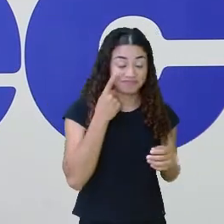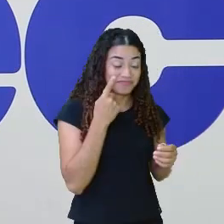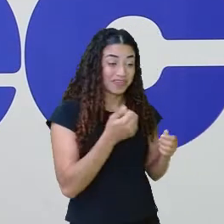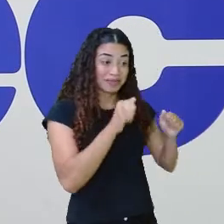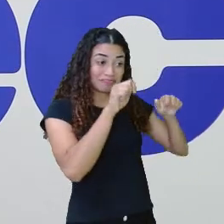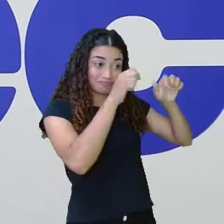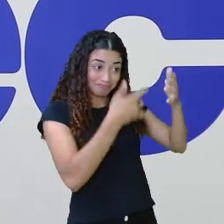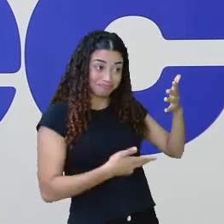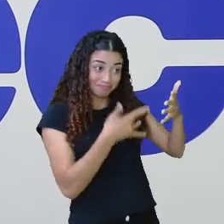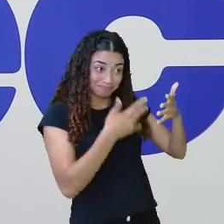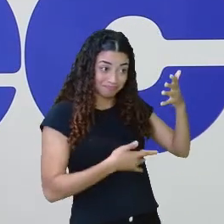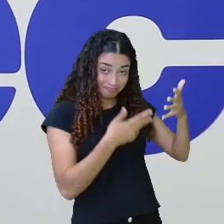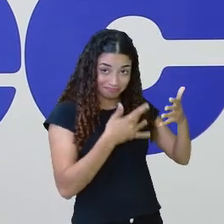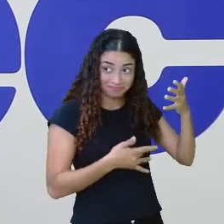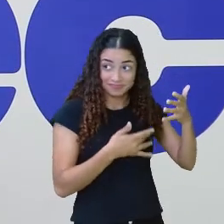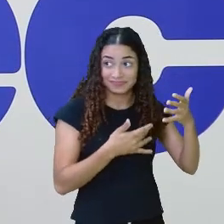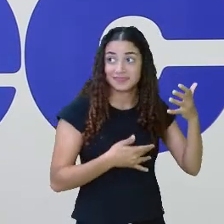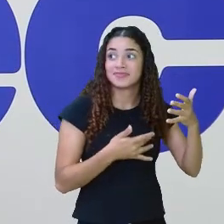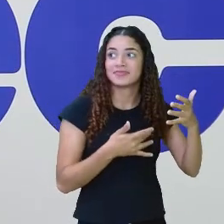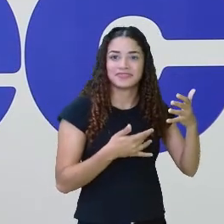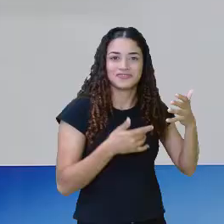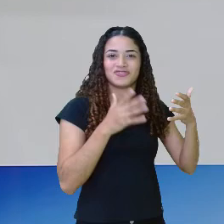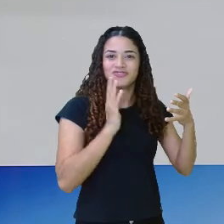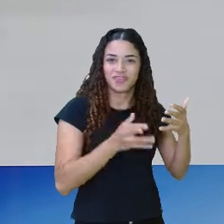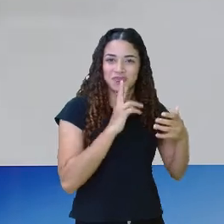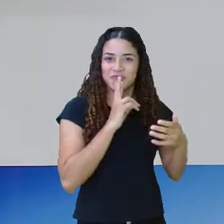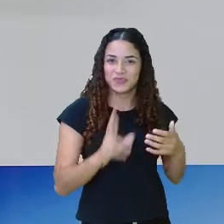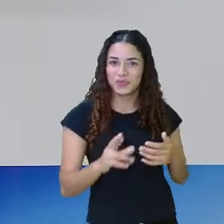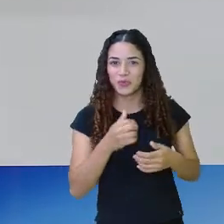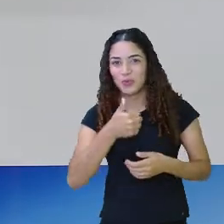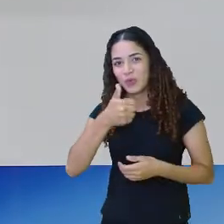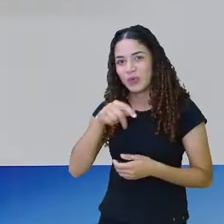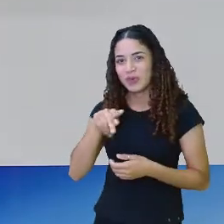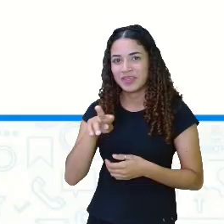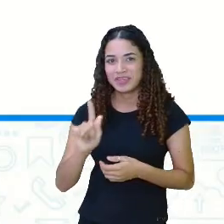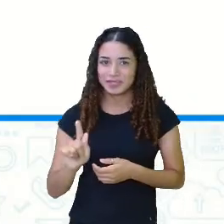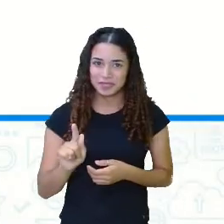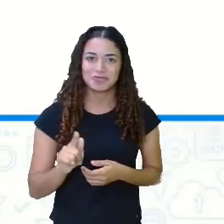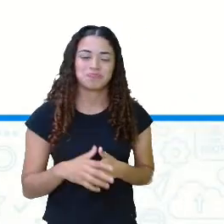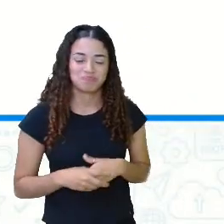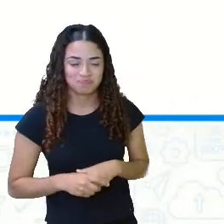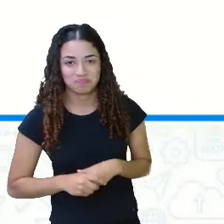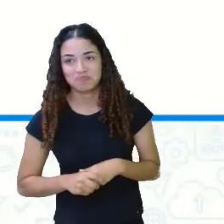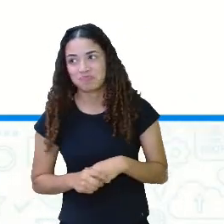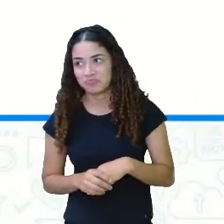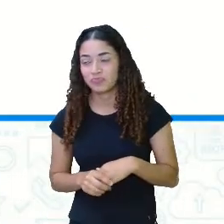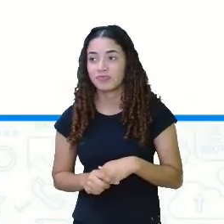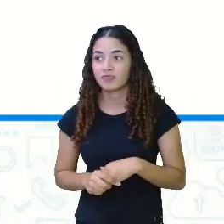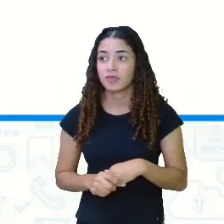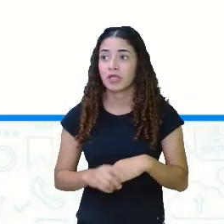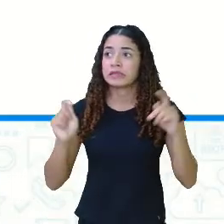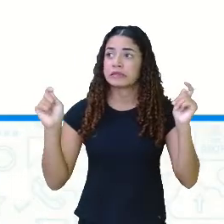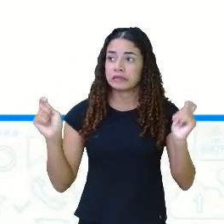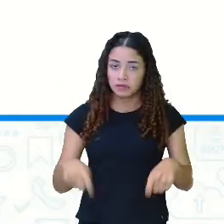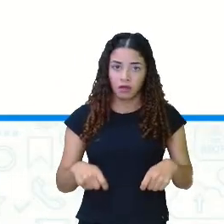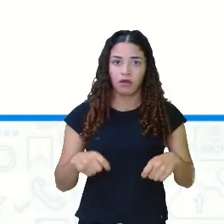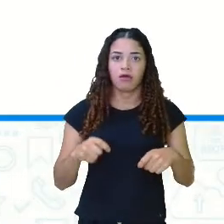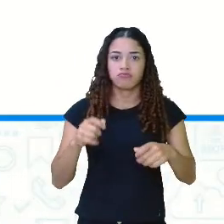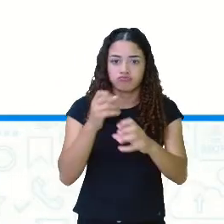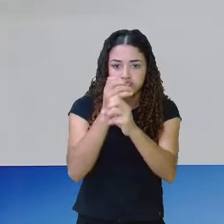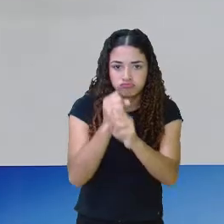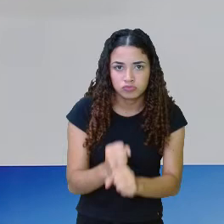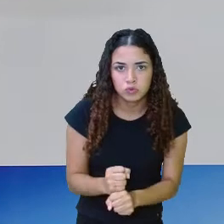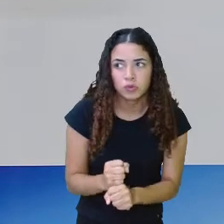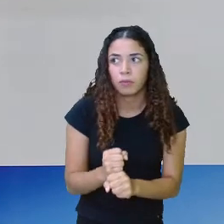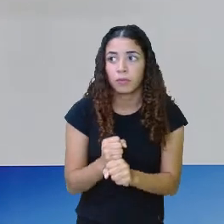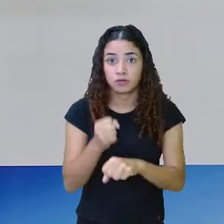chegou aí com 1 quilo. 1 quilo. Maravilhosa. Poderia fazer com a operação? Claro, minha gente.